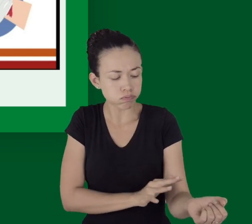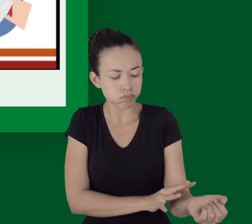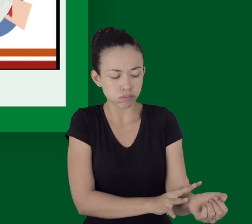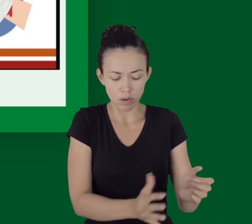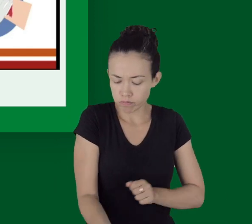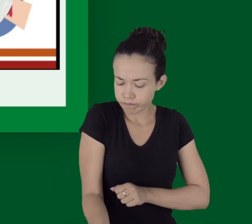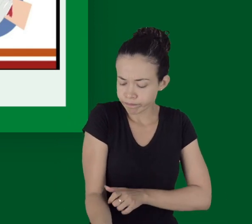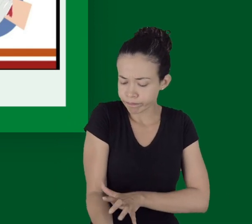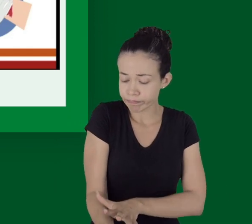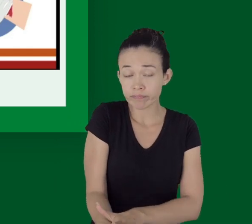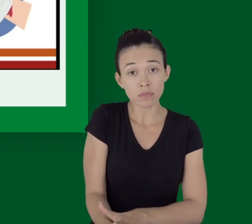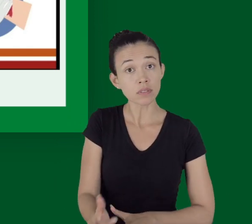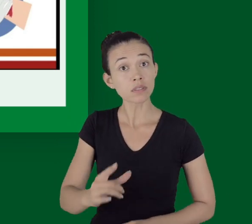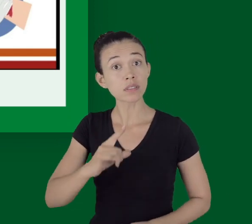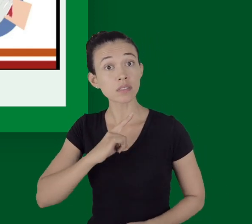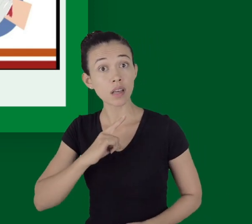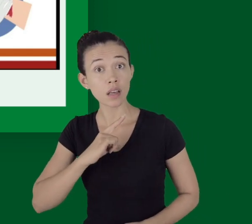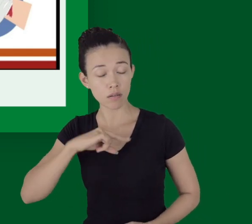para avaliar a perfusão,